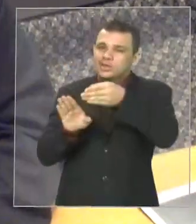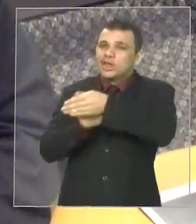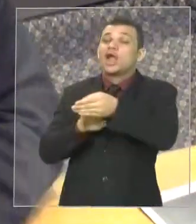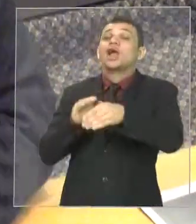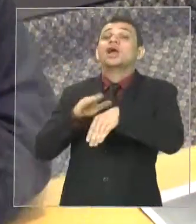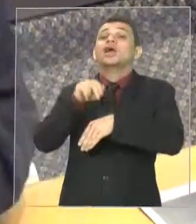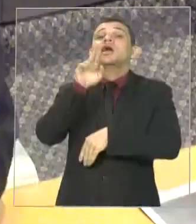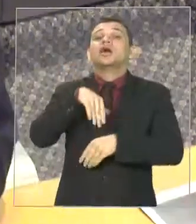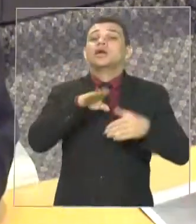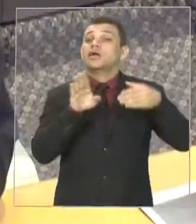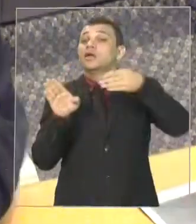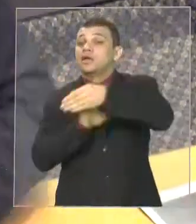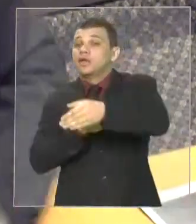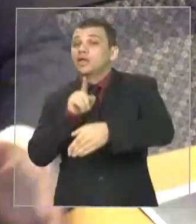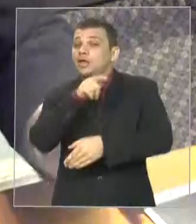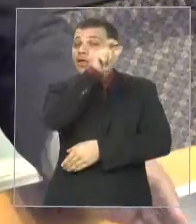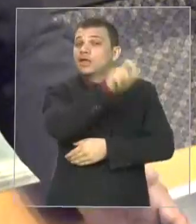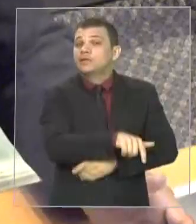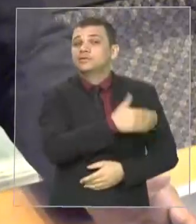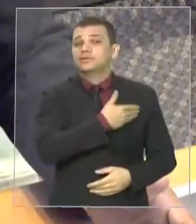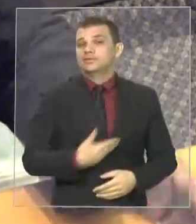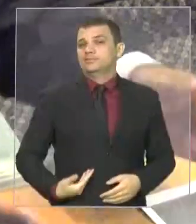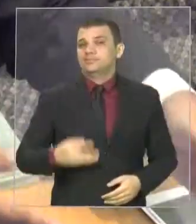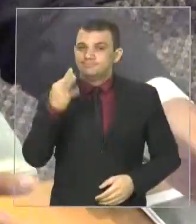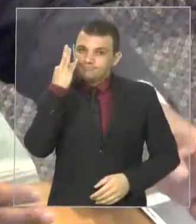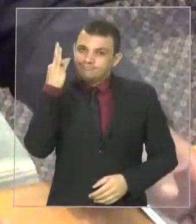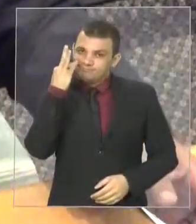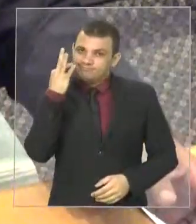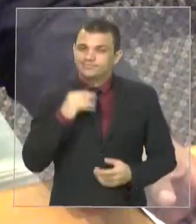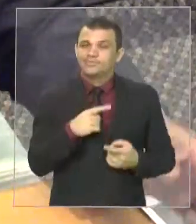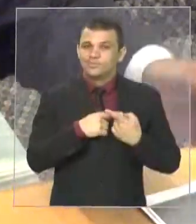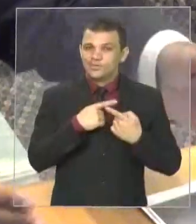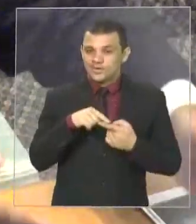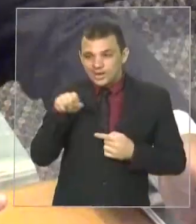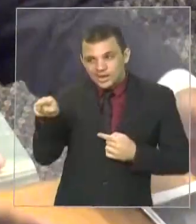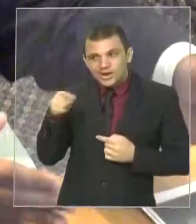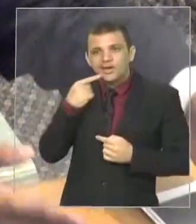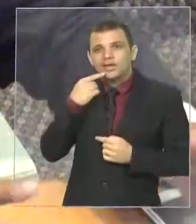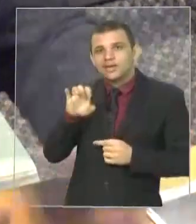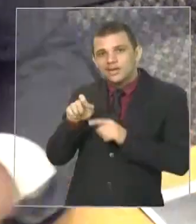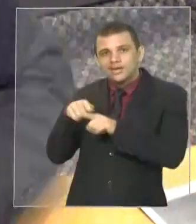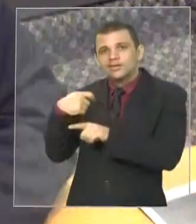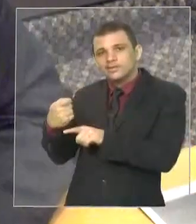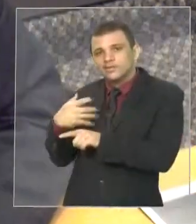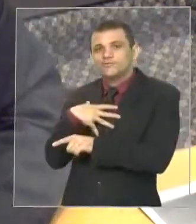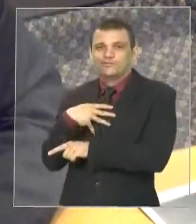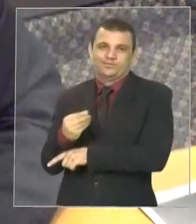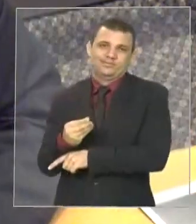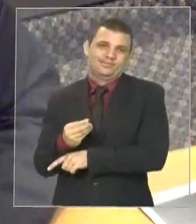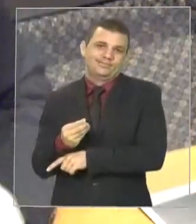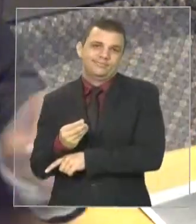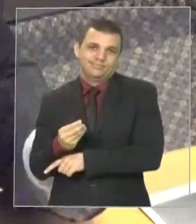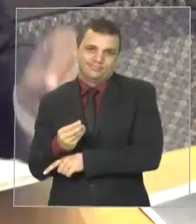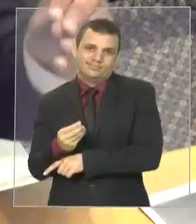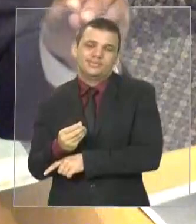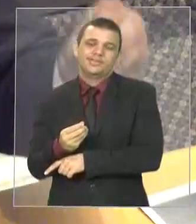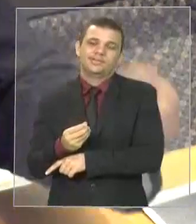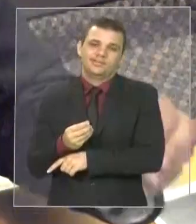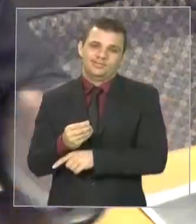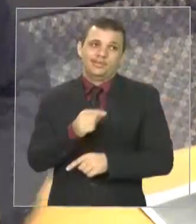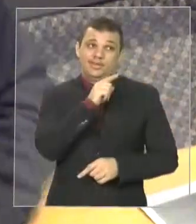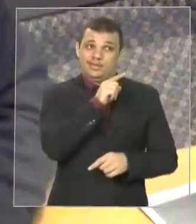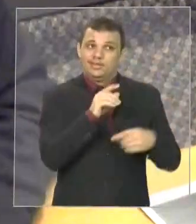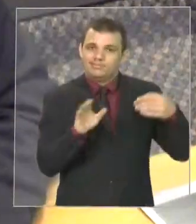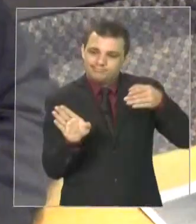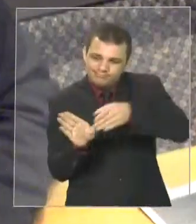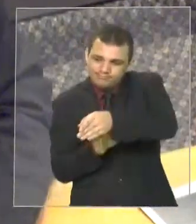Dino. Por que é o mentor? Porque o prefeito Edivaldo Holanda é o filhote. Em 2012, com o apoio do governador